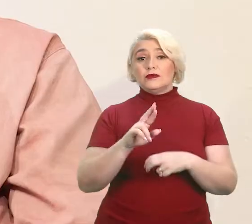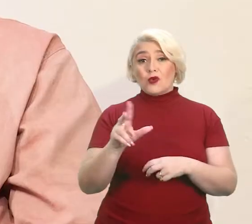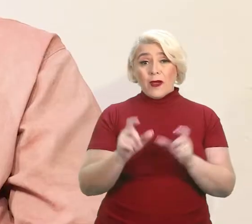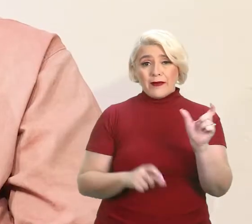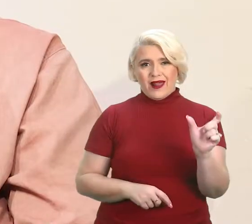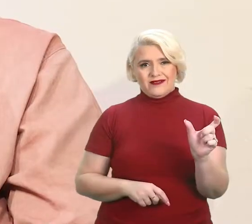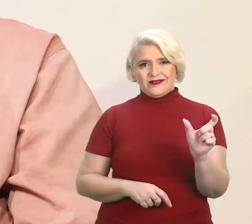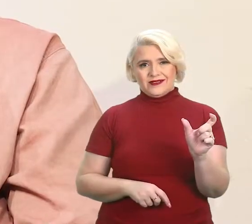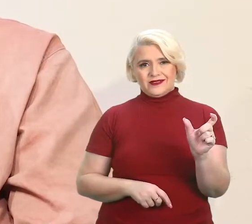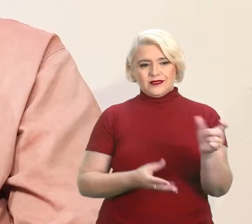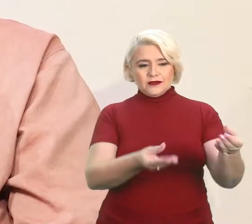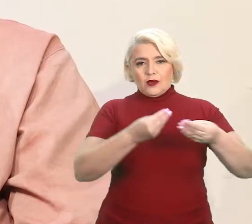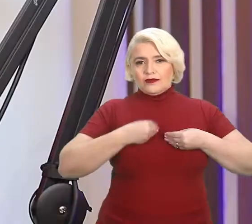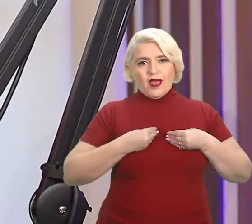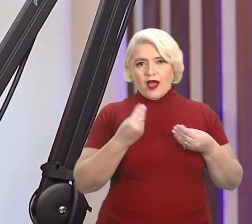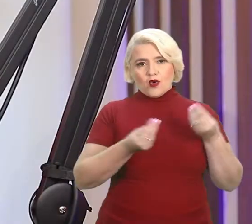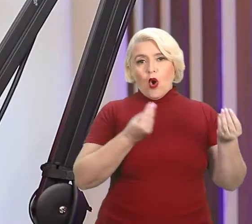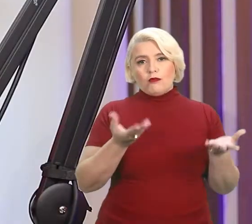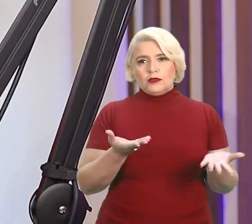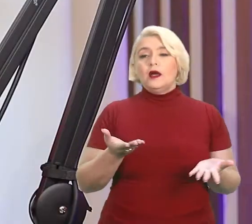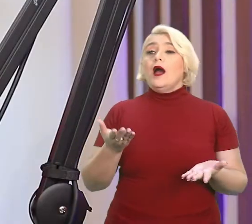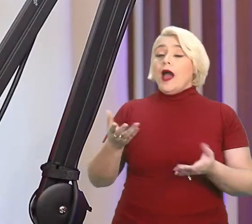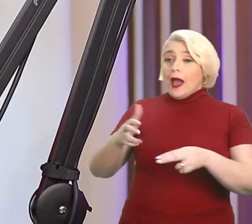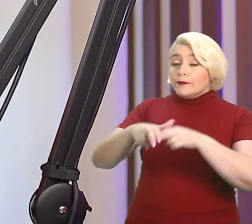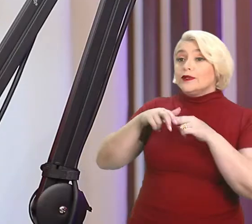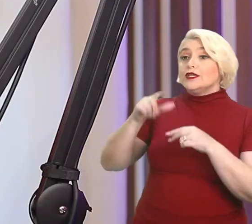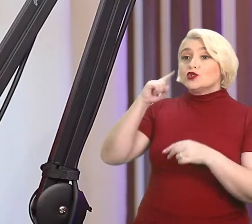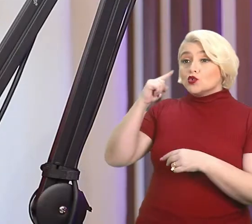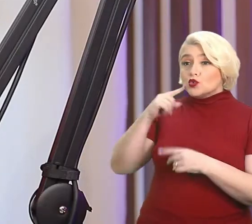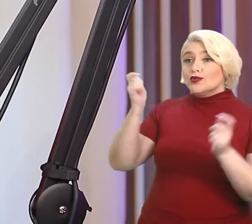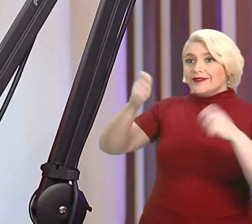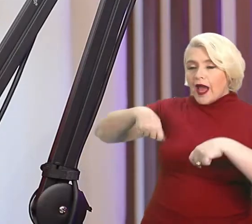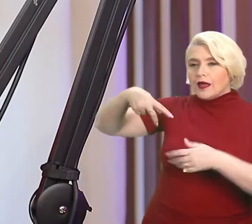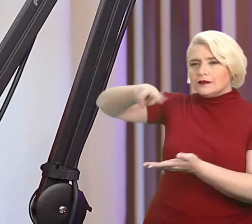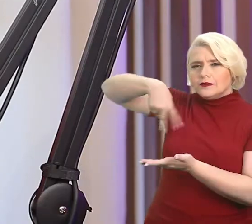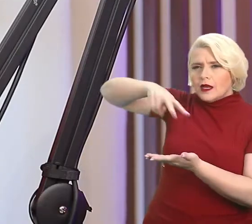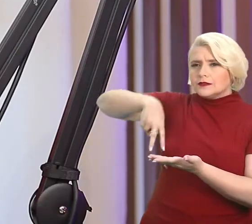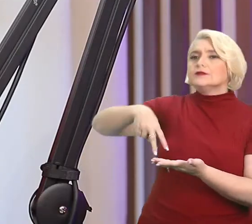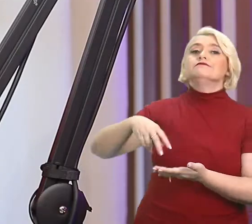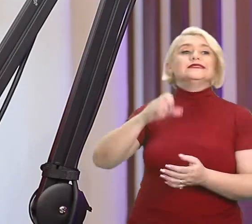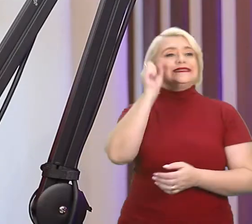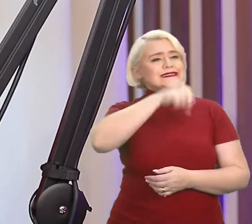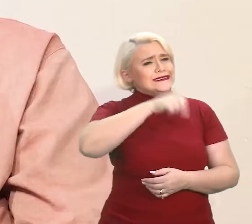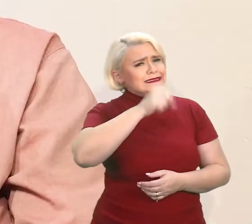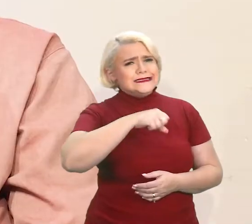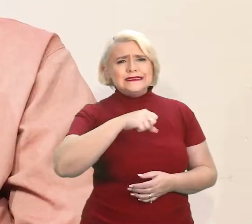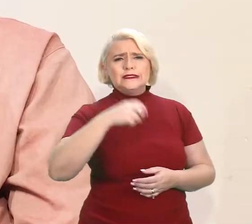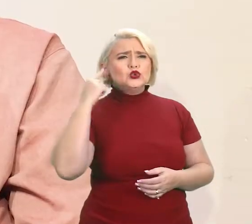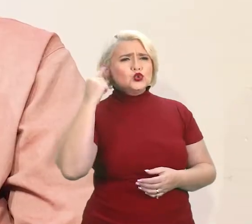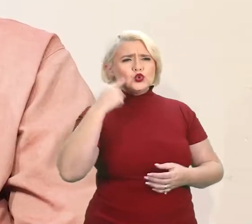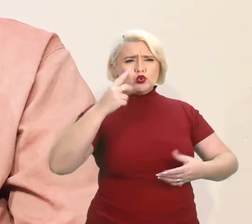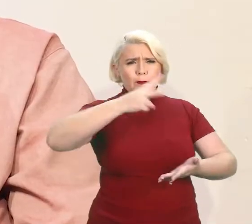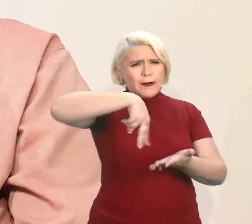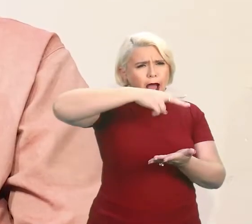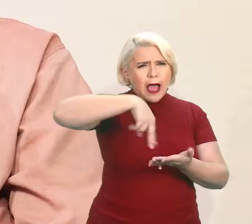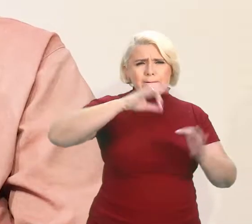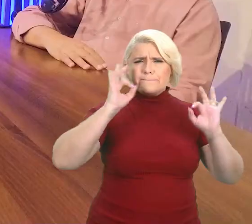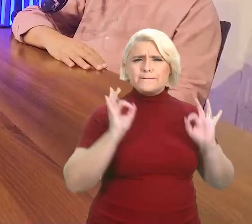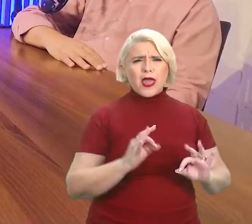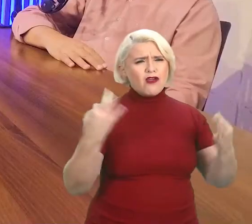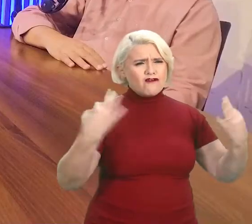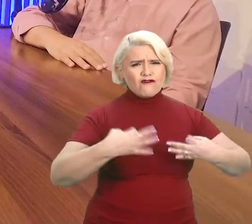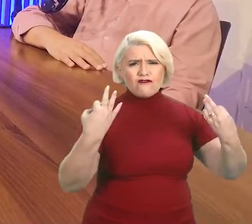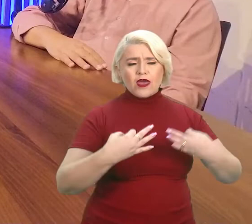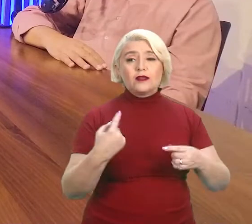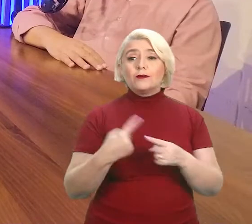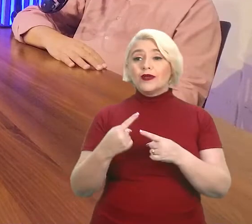conhecimento. É por isso, então, que o surdo dança. Exato. Ele escuta, o surdo dança perfeitamente, eles escutam os ritmos. Porque ele sente o